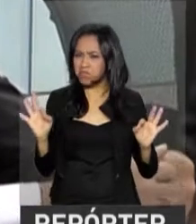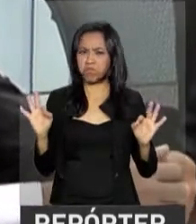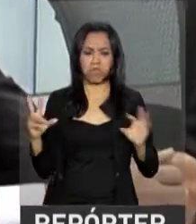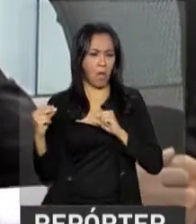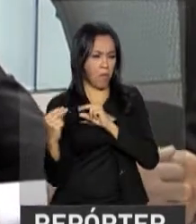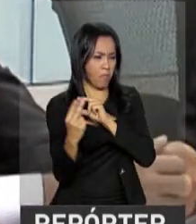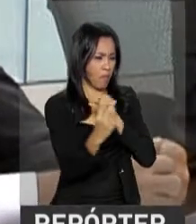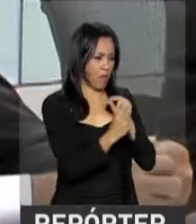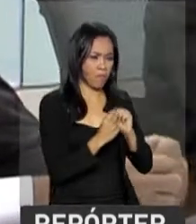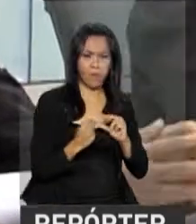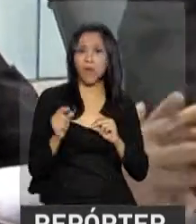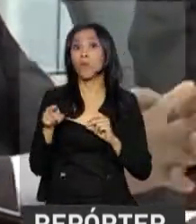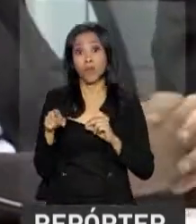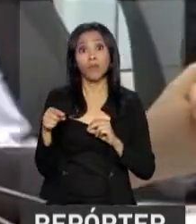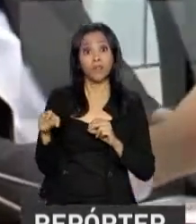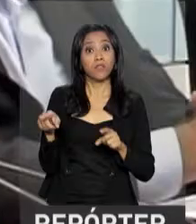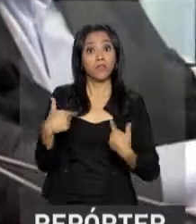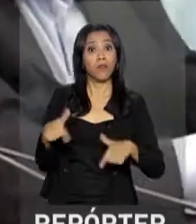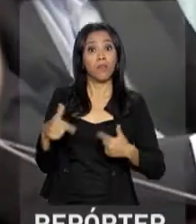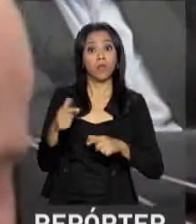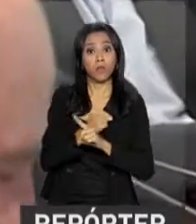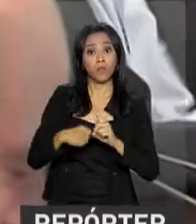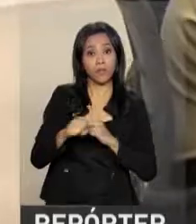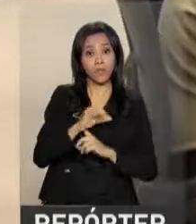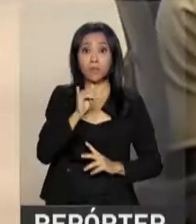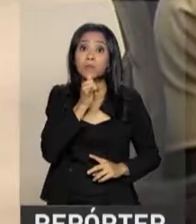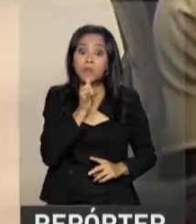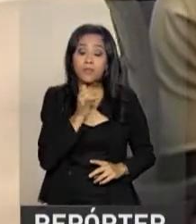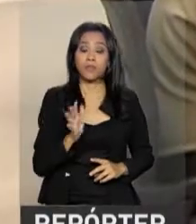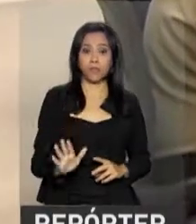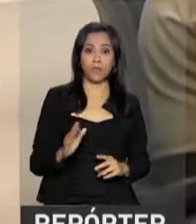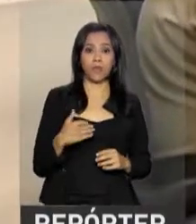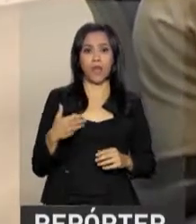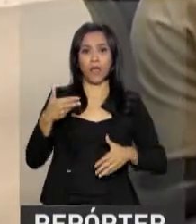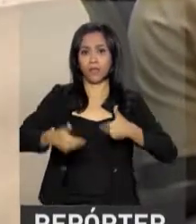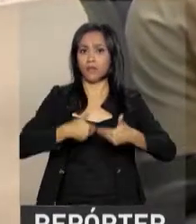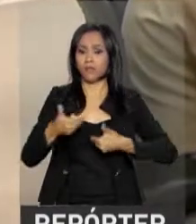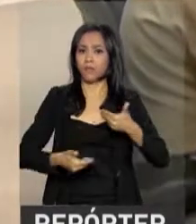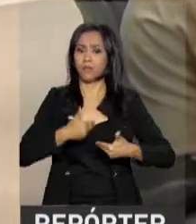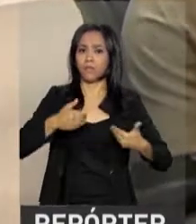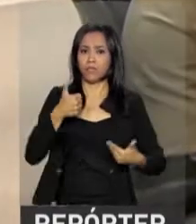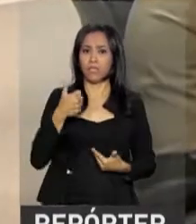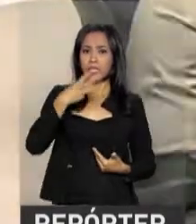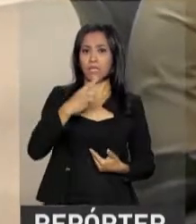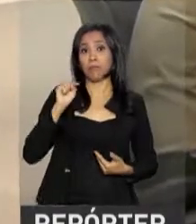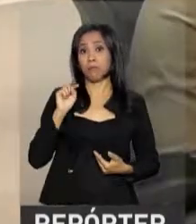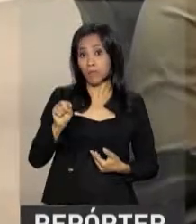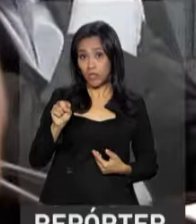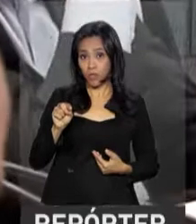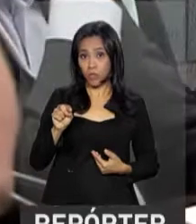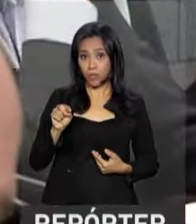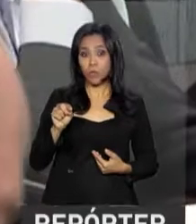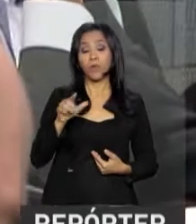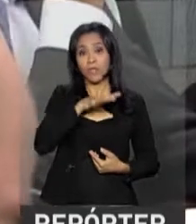ouviu relatos de atividades sociais em curso, como, por exemplo, o atendimento de cerca de 13 mil